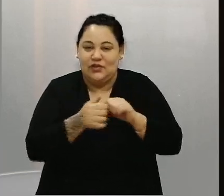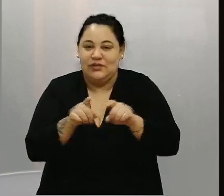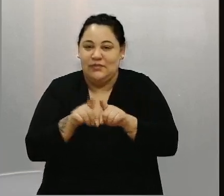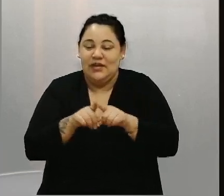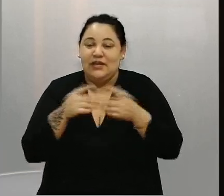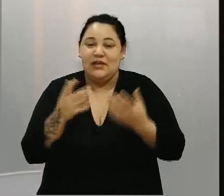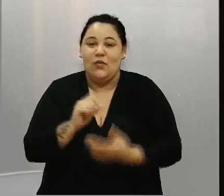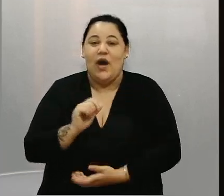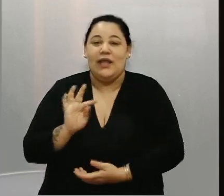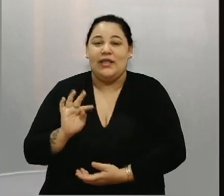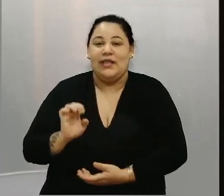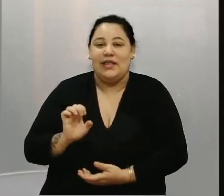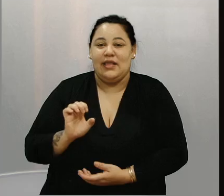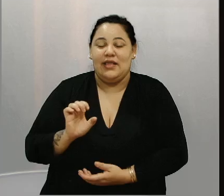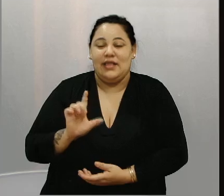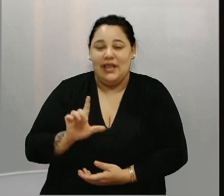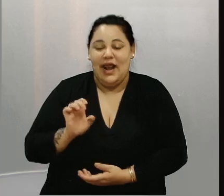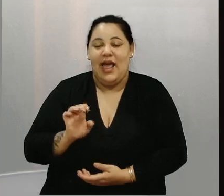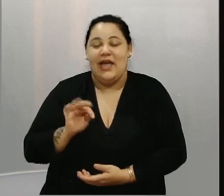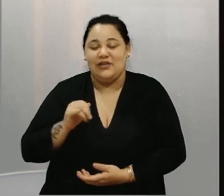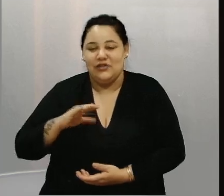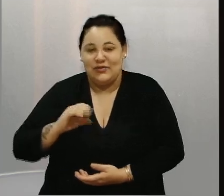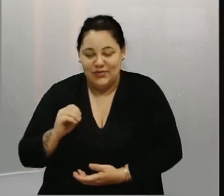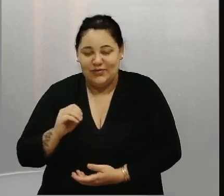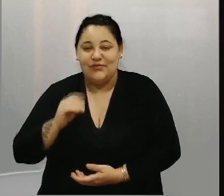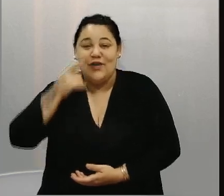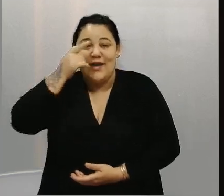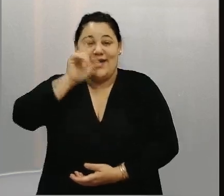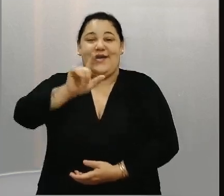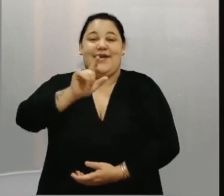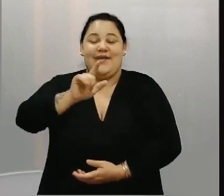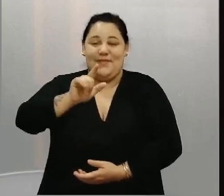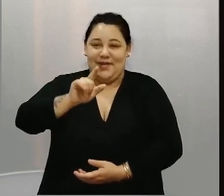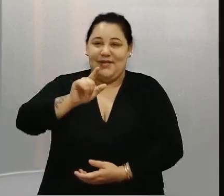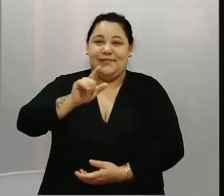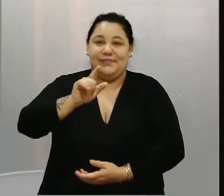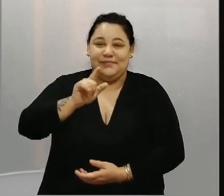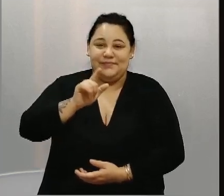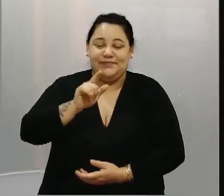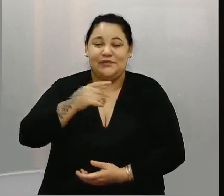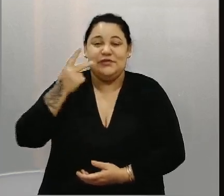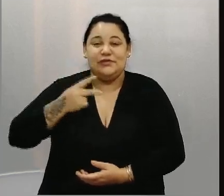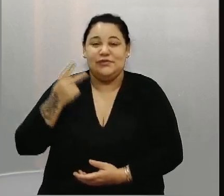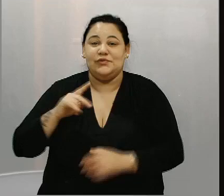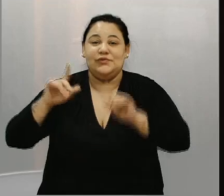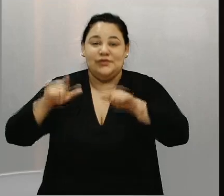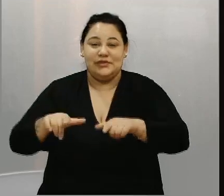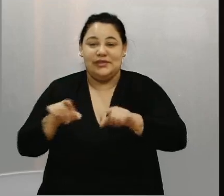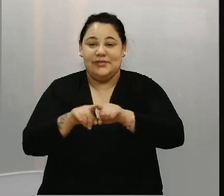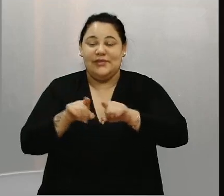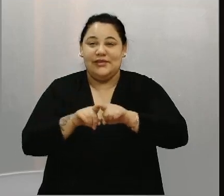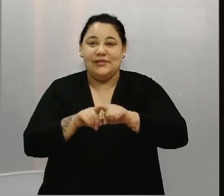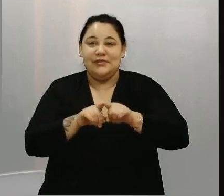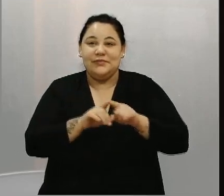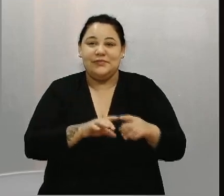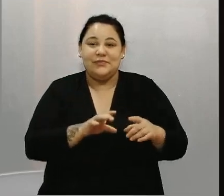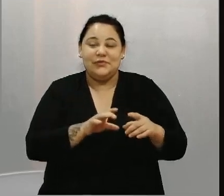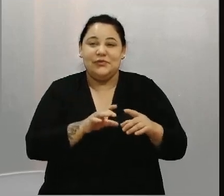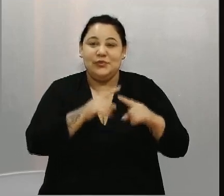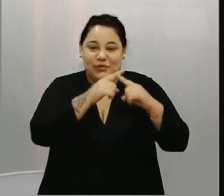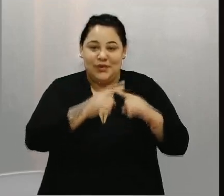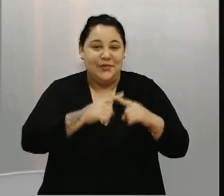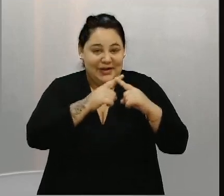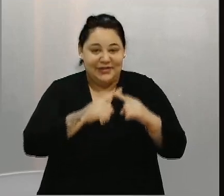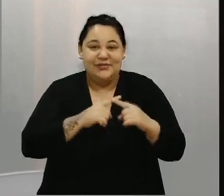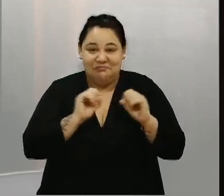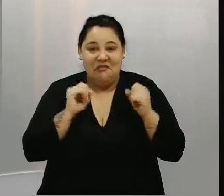do Vale, no máximo, né, foi campeão, o Burgo ficou em segundo lugar. Então a Copinha foi um grande evento.